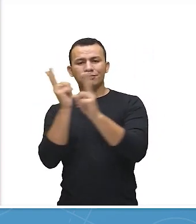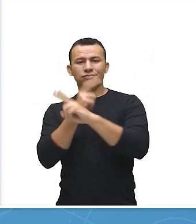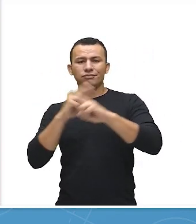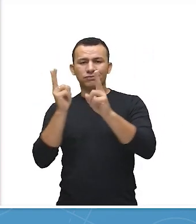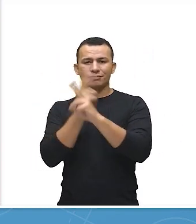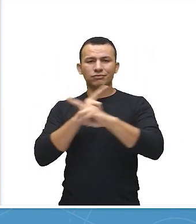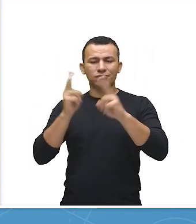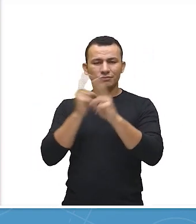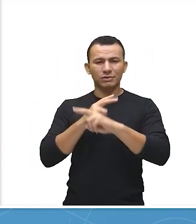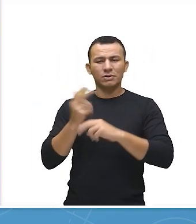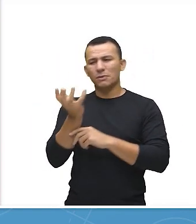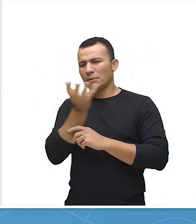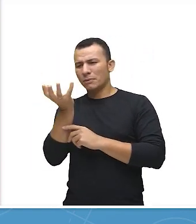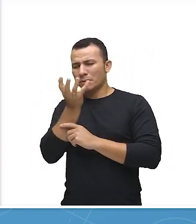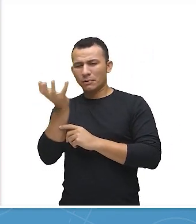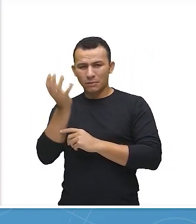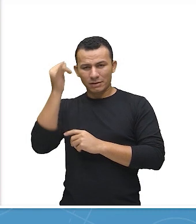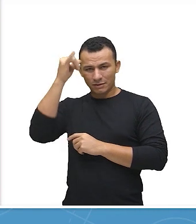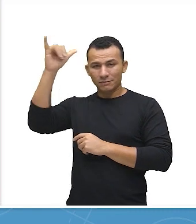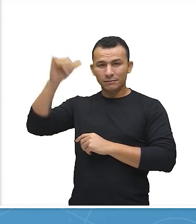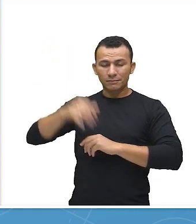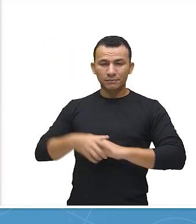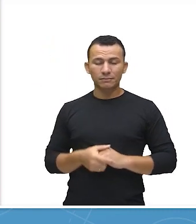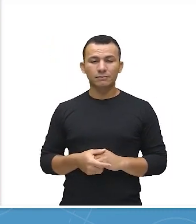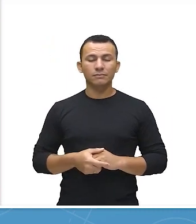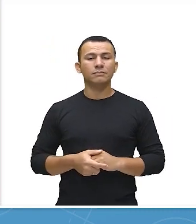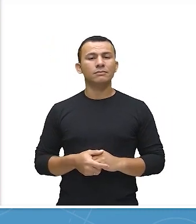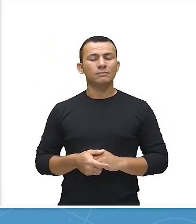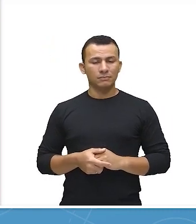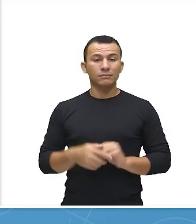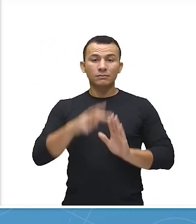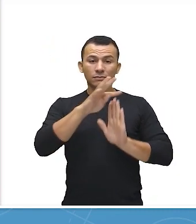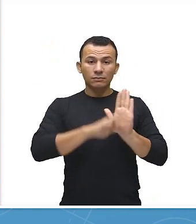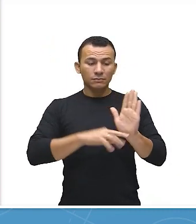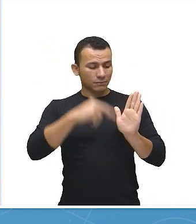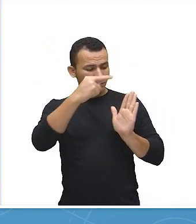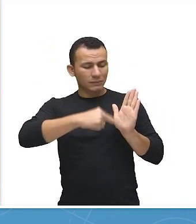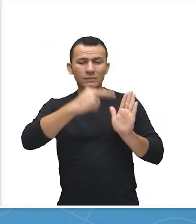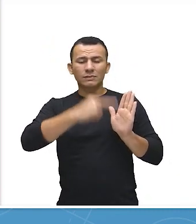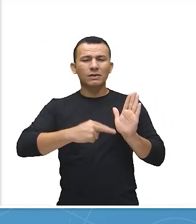poeira e poluição. Perceberam que esse texto ele está